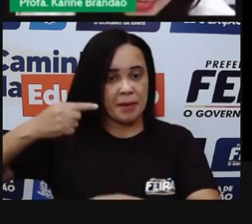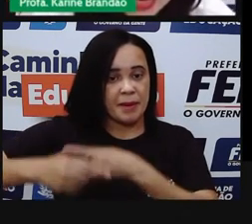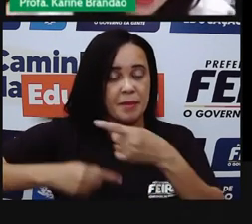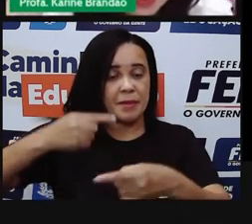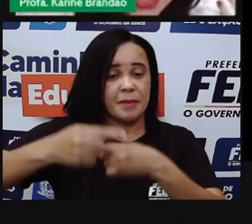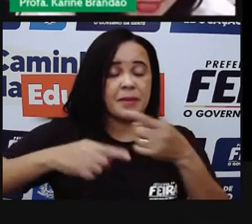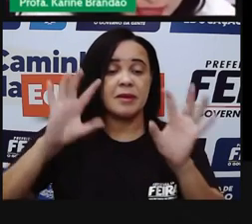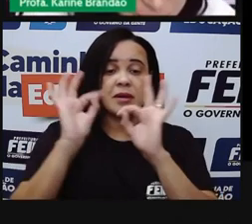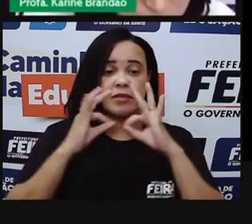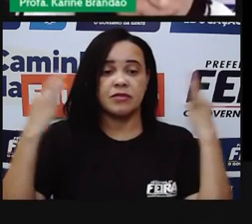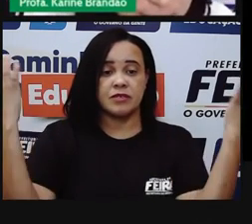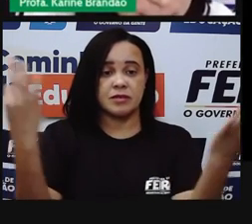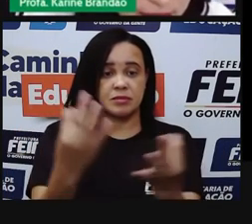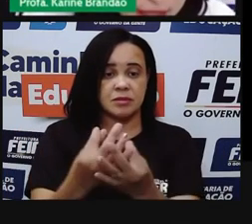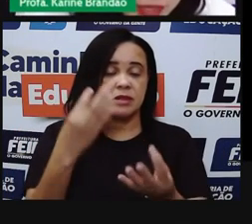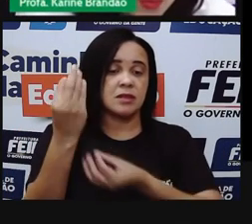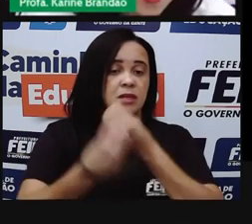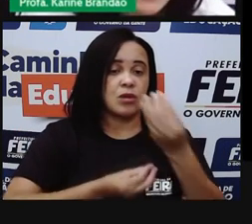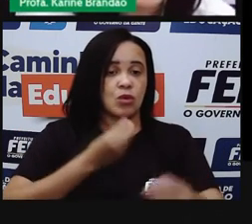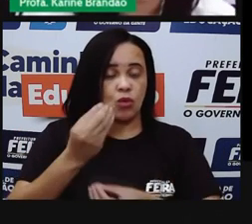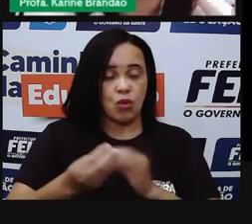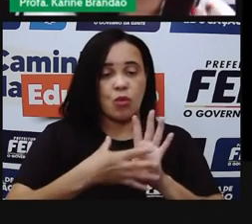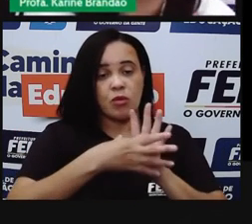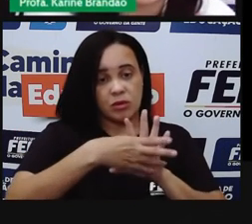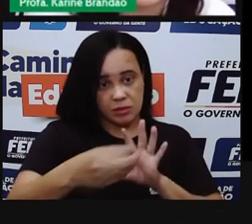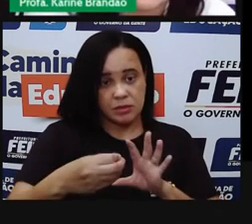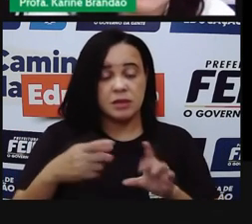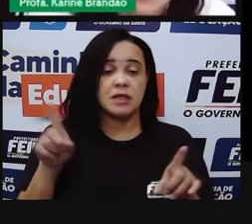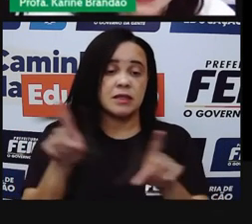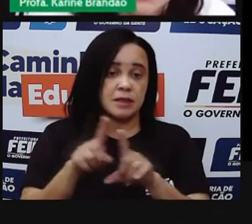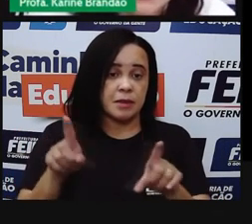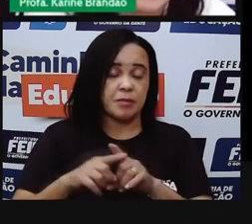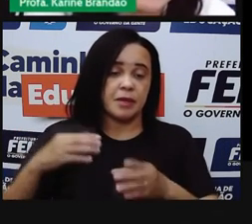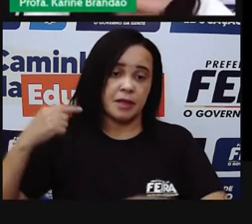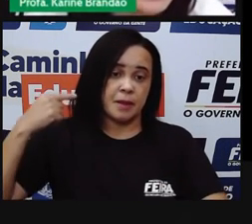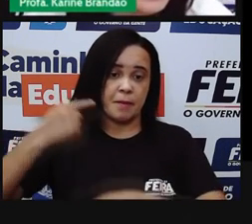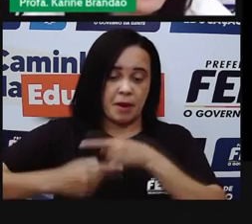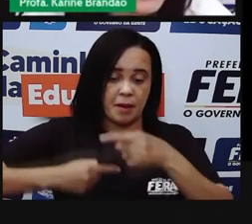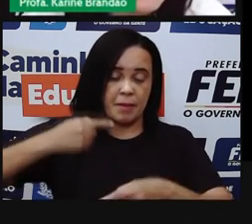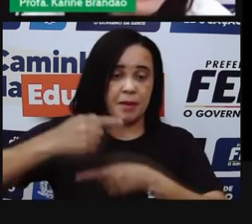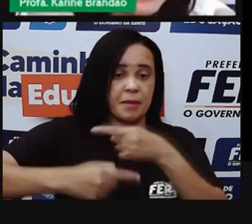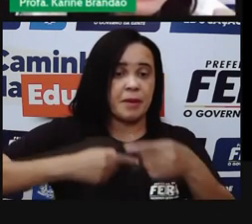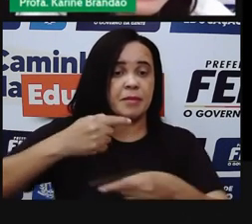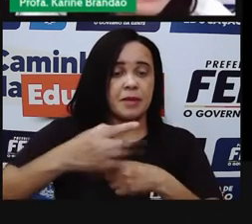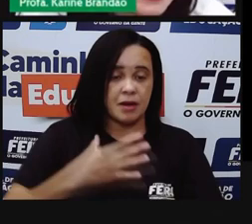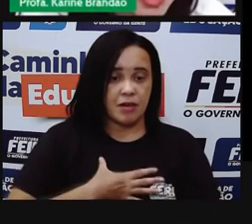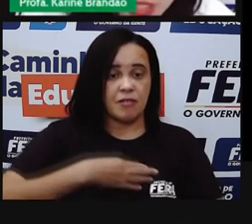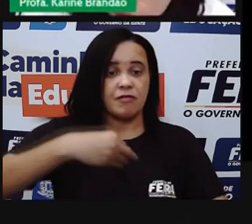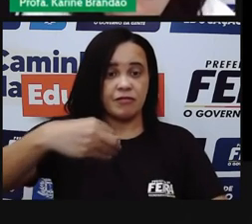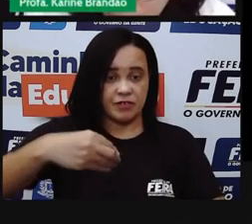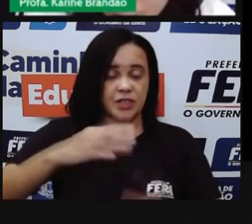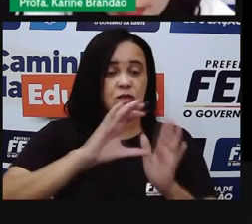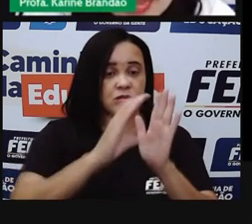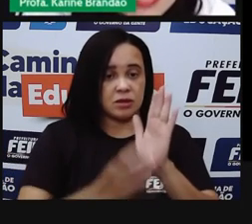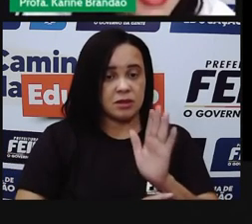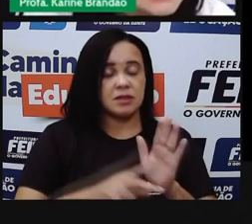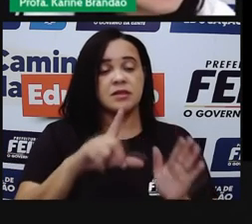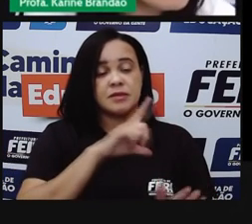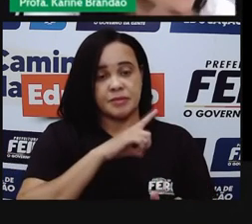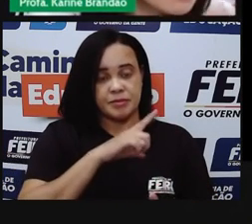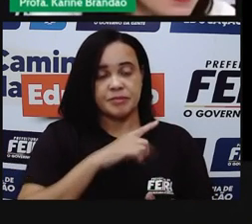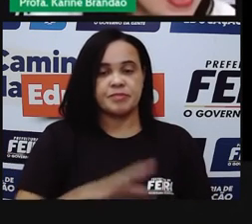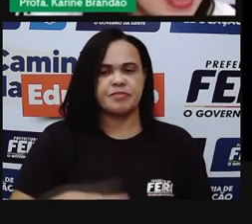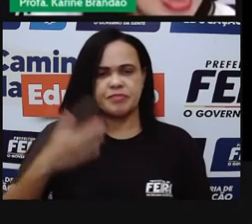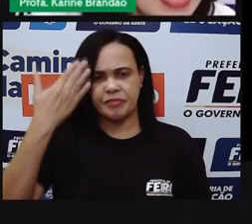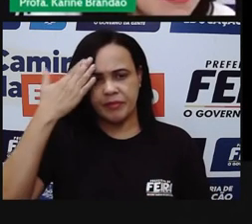meus pais vão ser transmitidas para mim e como eu posso passar essas características para os meus filhos. Entendido? E